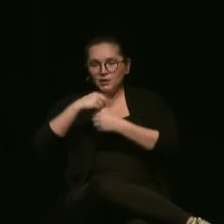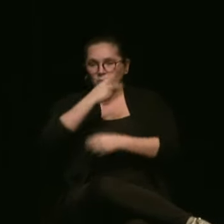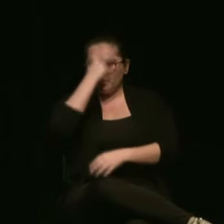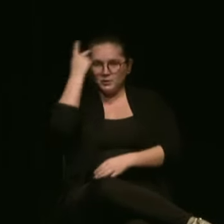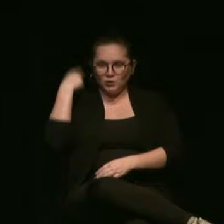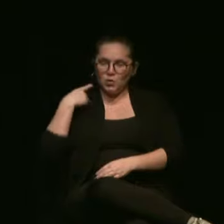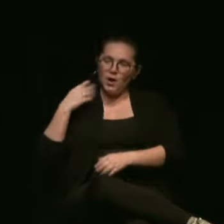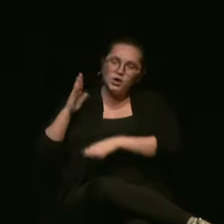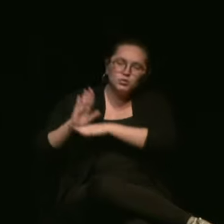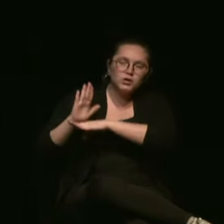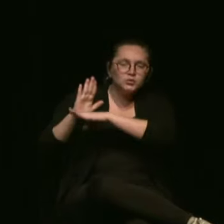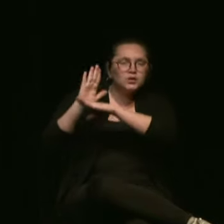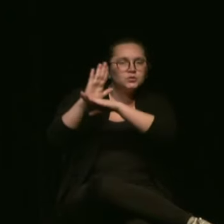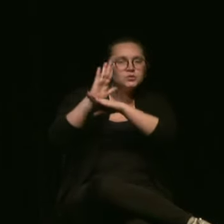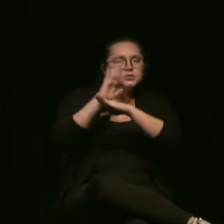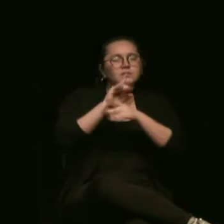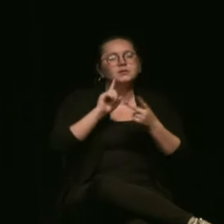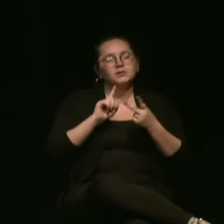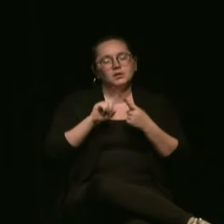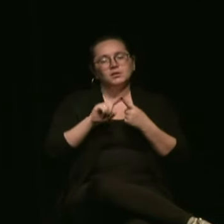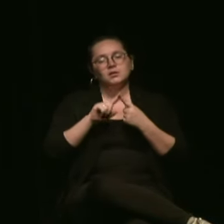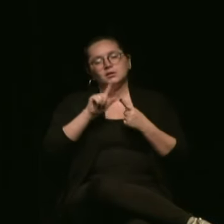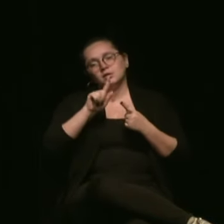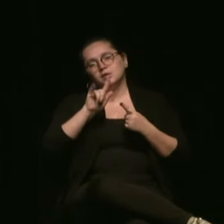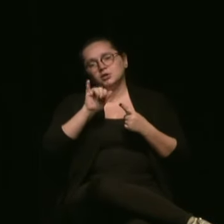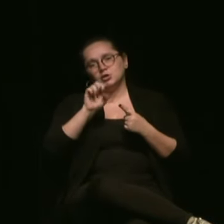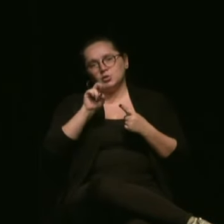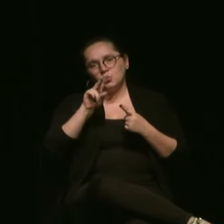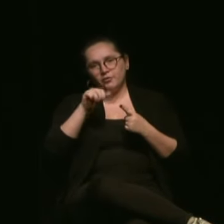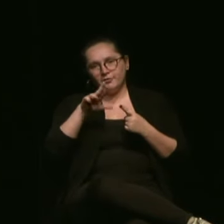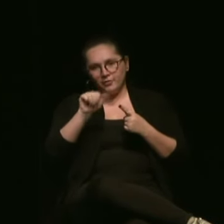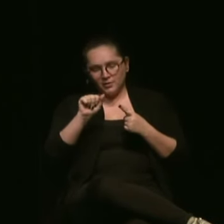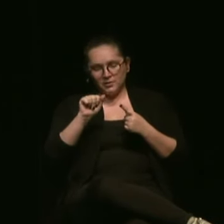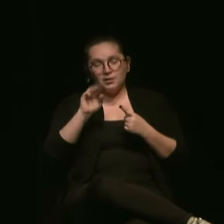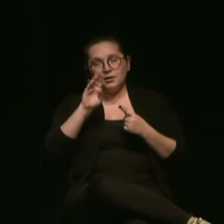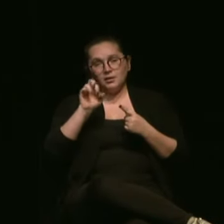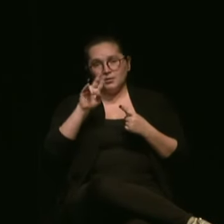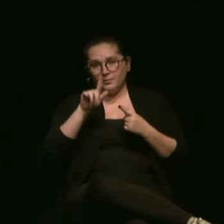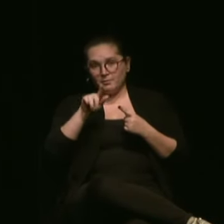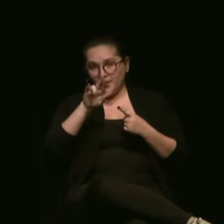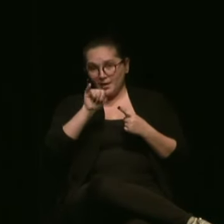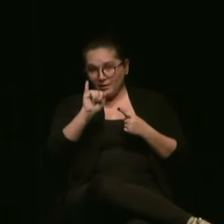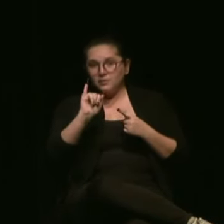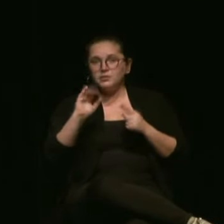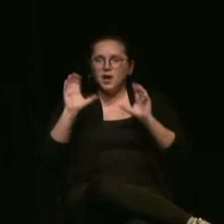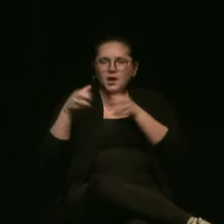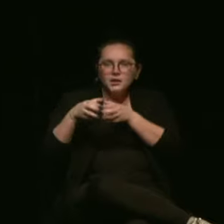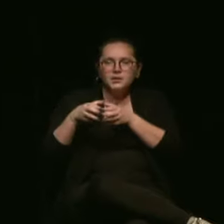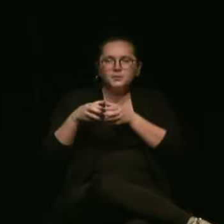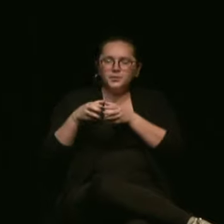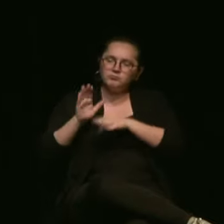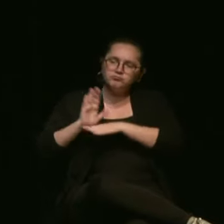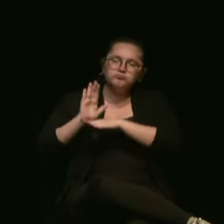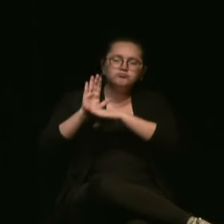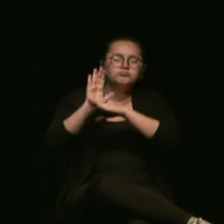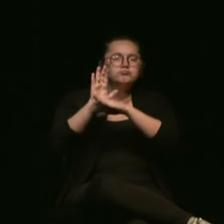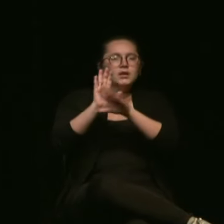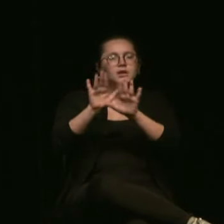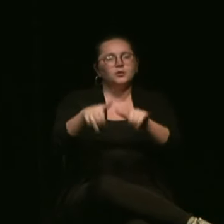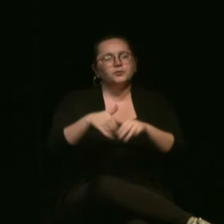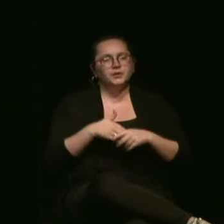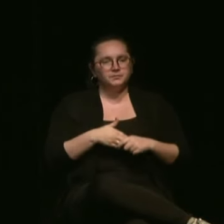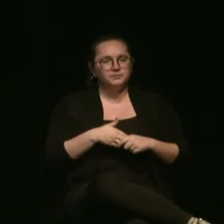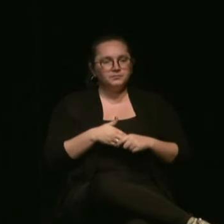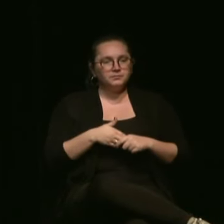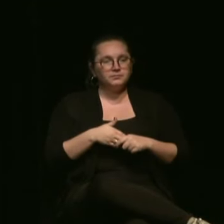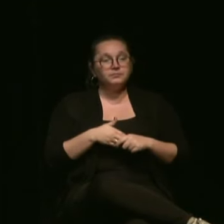ser o Coutinho, a Jordana Berg, montadora dele, a equipe dele, ele vai trabalhar com essa equipe até o final. Essa longa introdução, só para dizer para